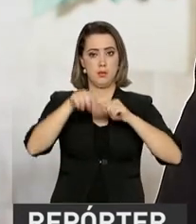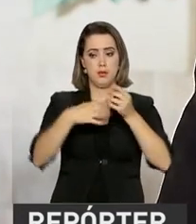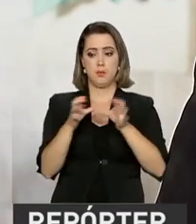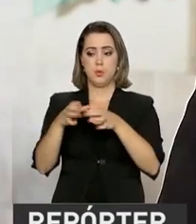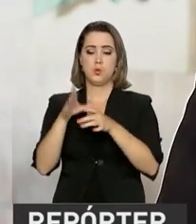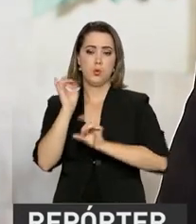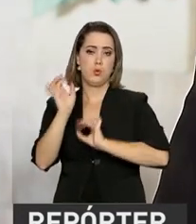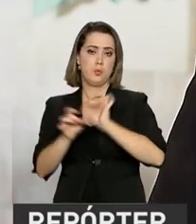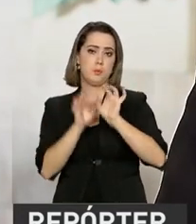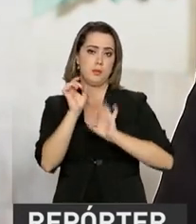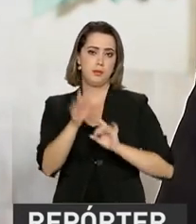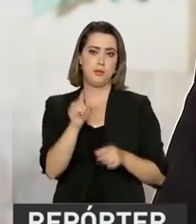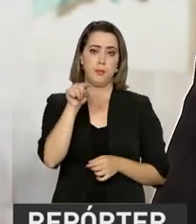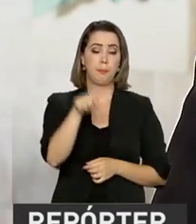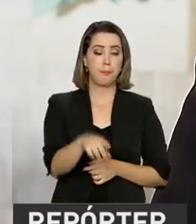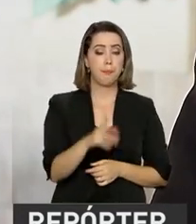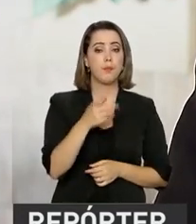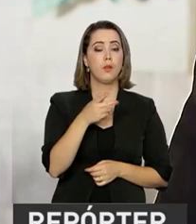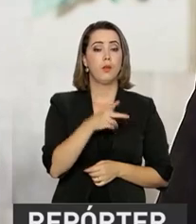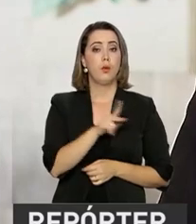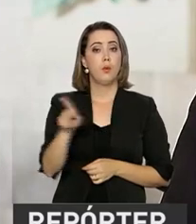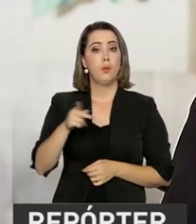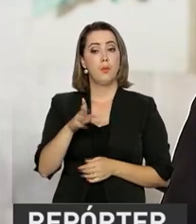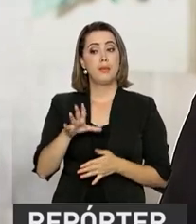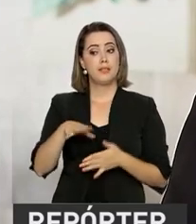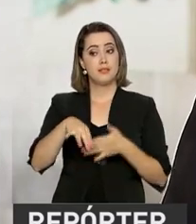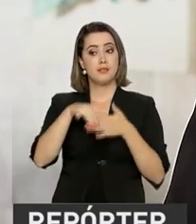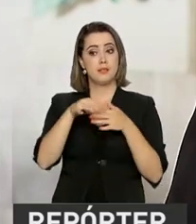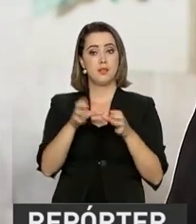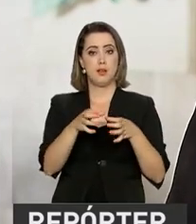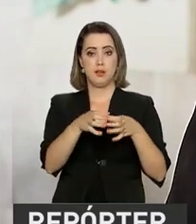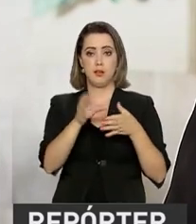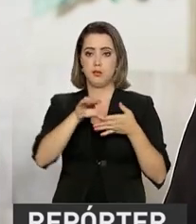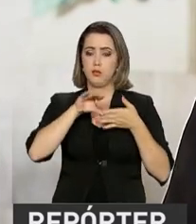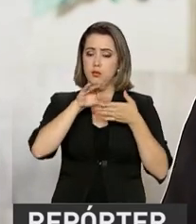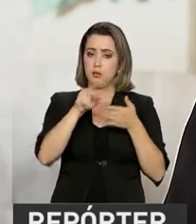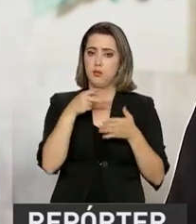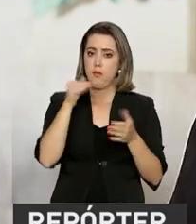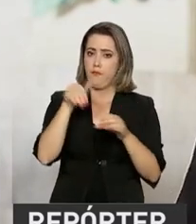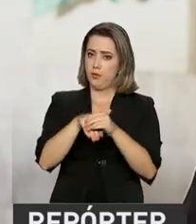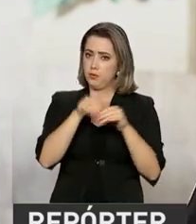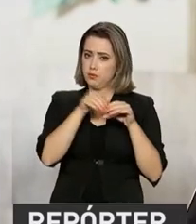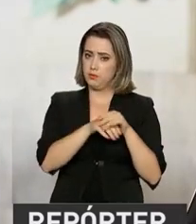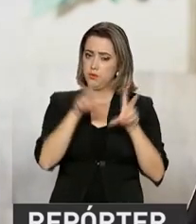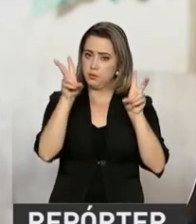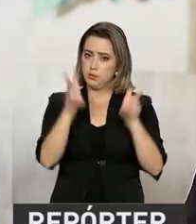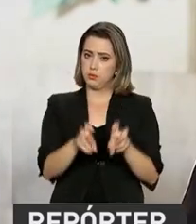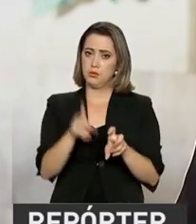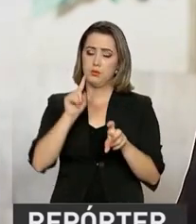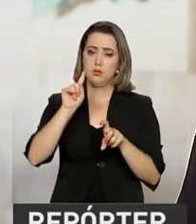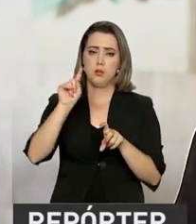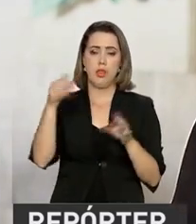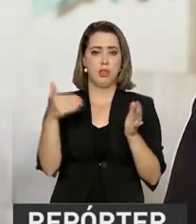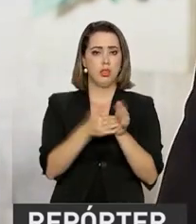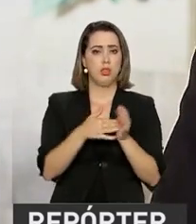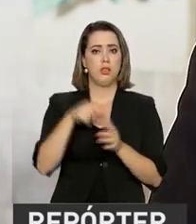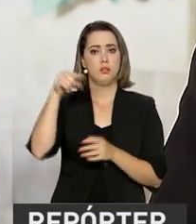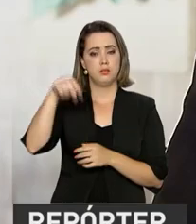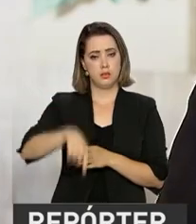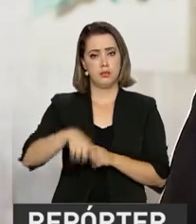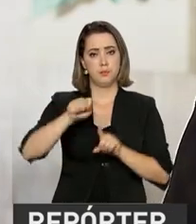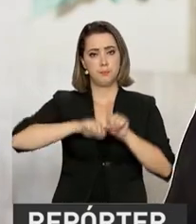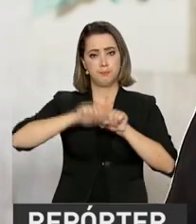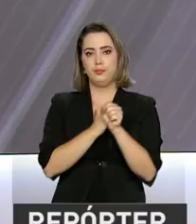que analisa o tema segundo o presidente da Comissão a expectativa vai votar o texto no colegiado até o fim